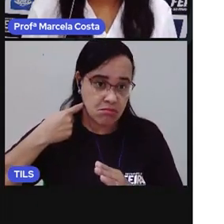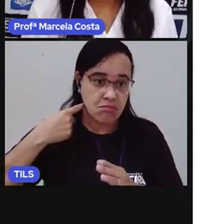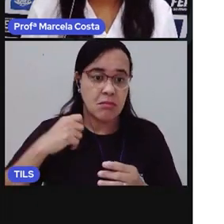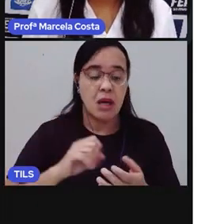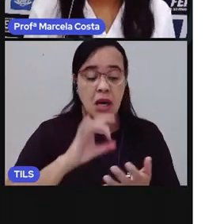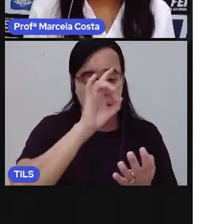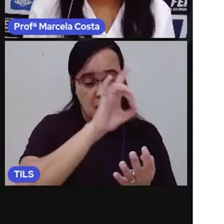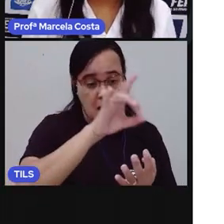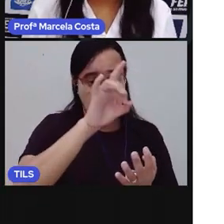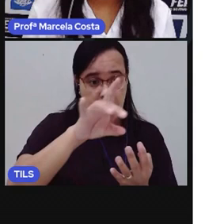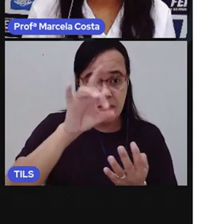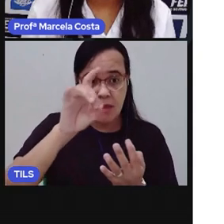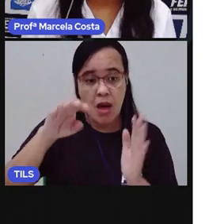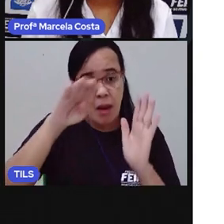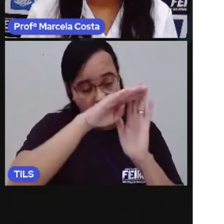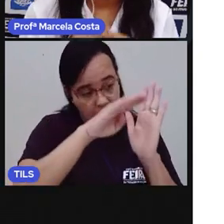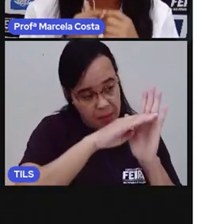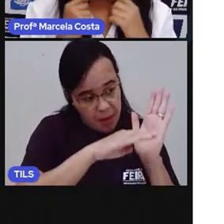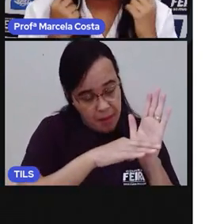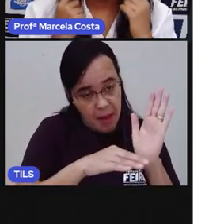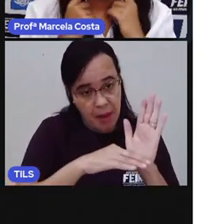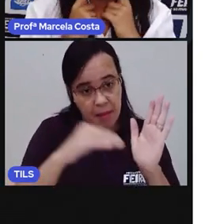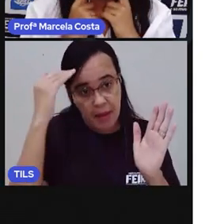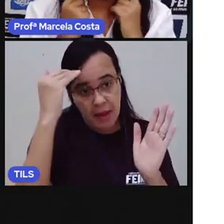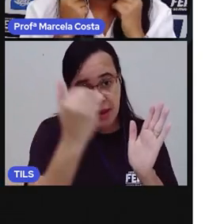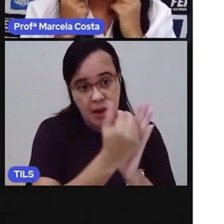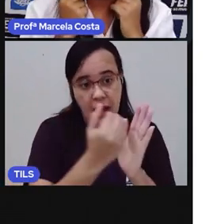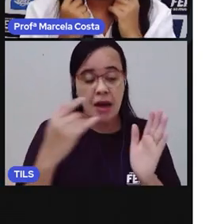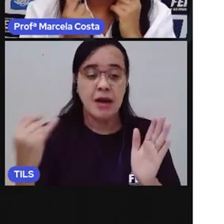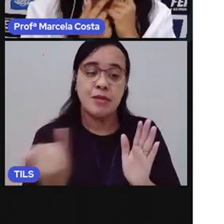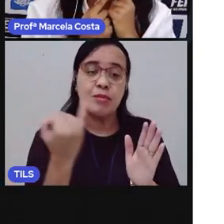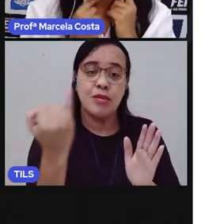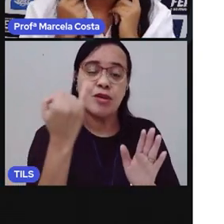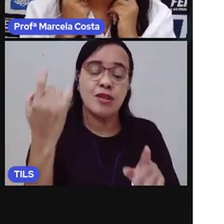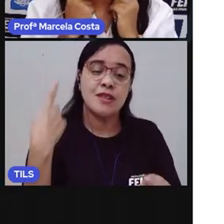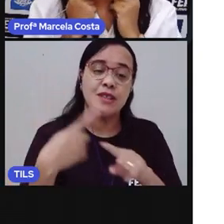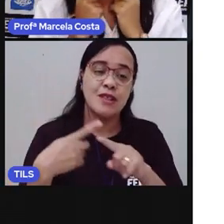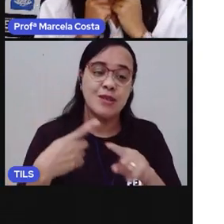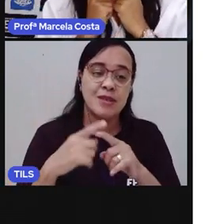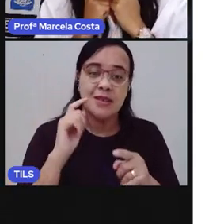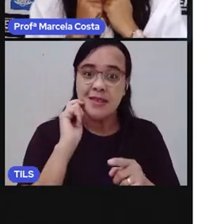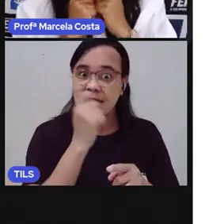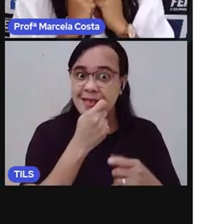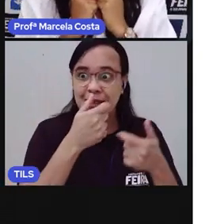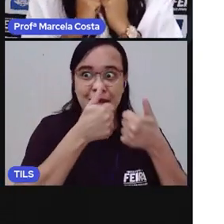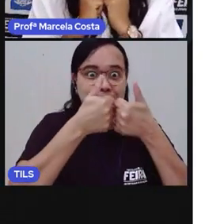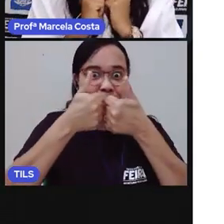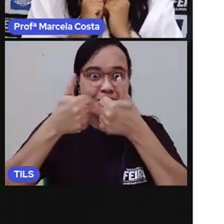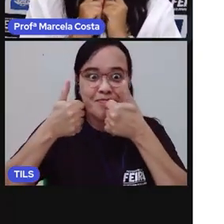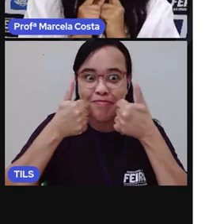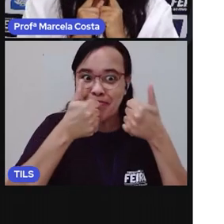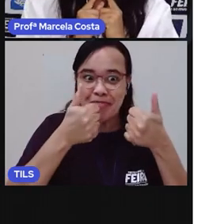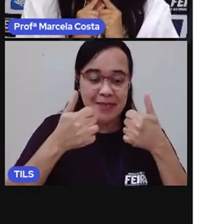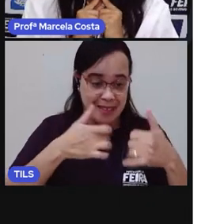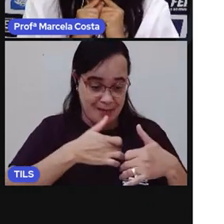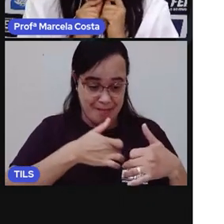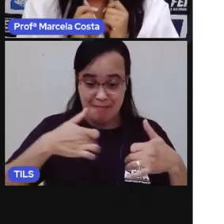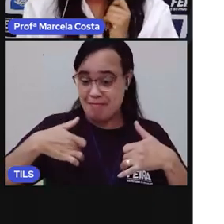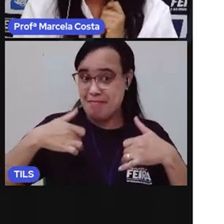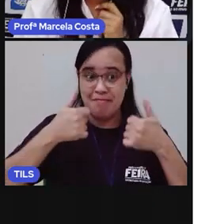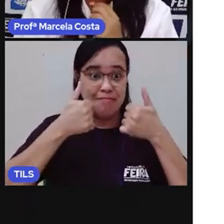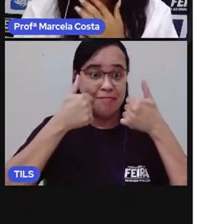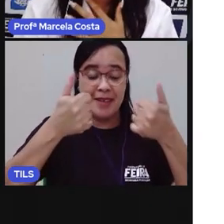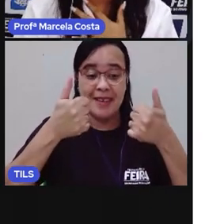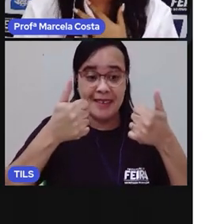as comidas são importantes da correntinha com a saúde do Rio tenha todas as bocas Você sabe